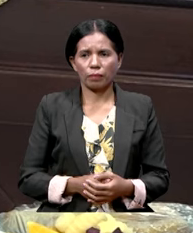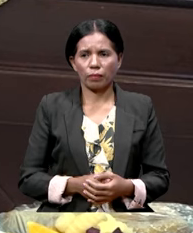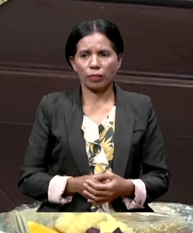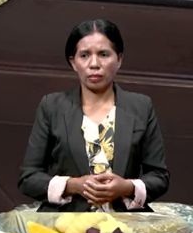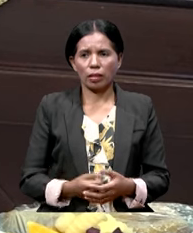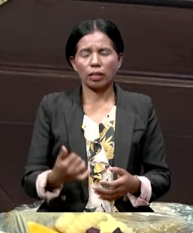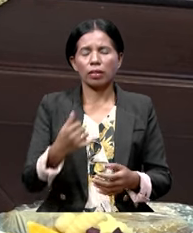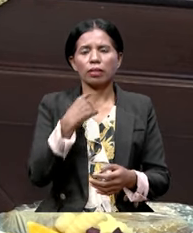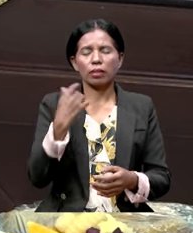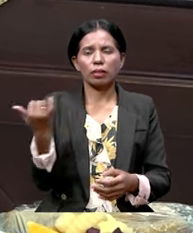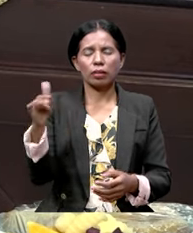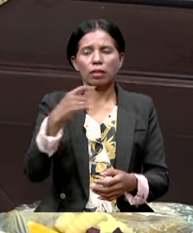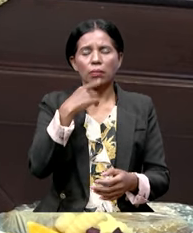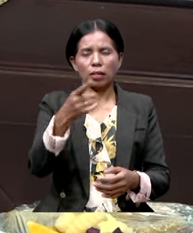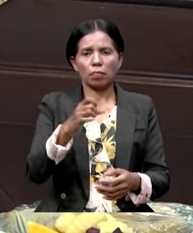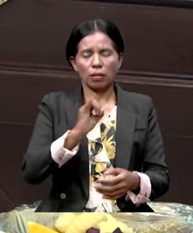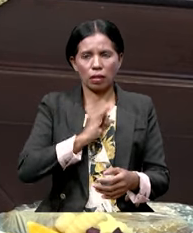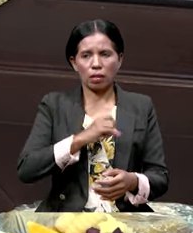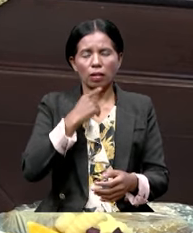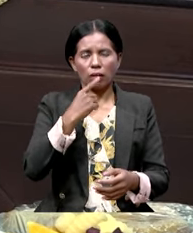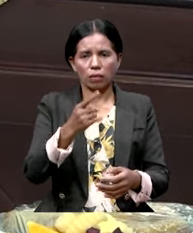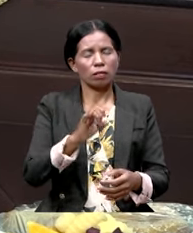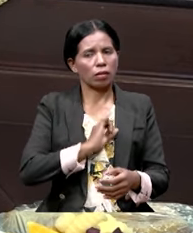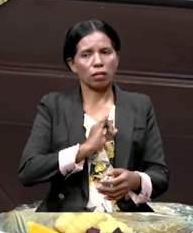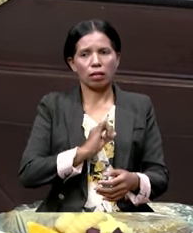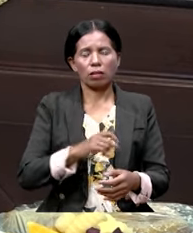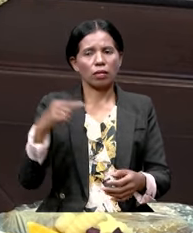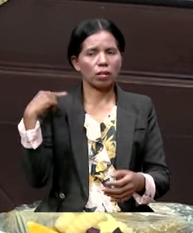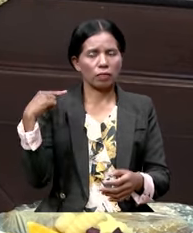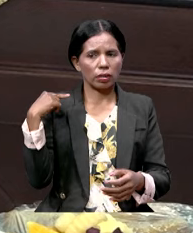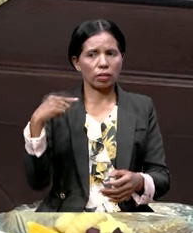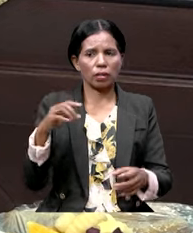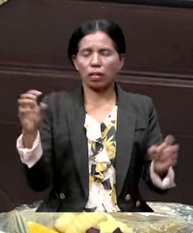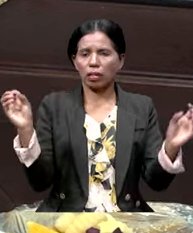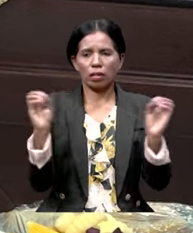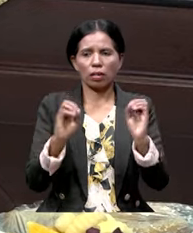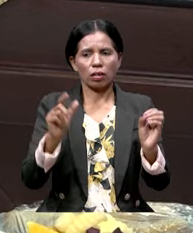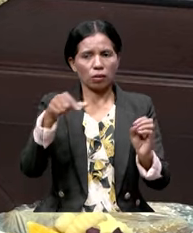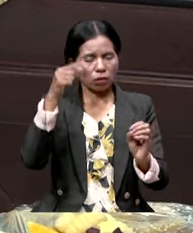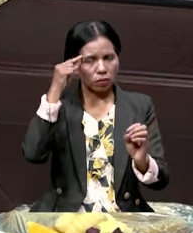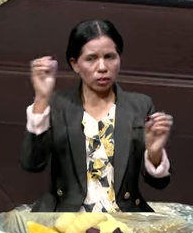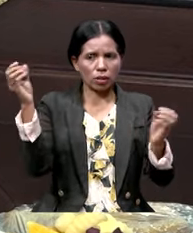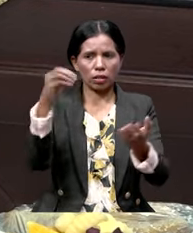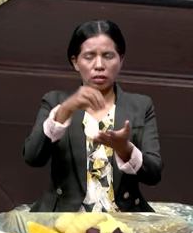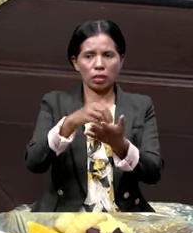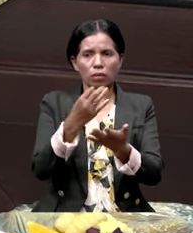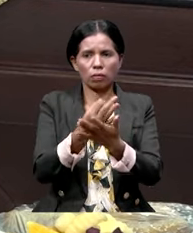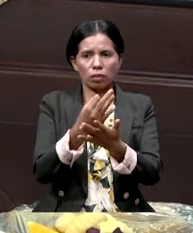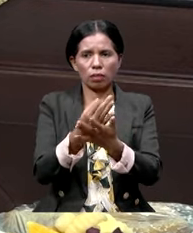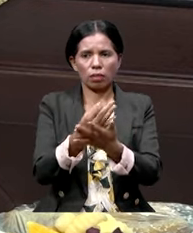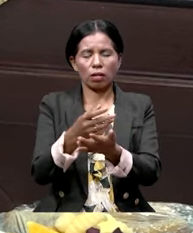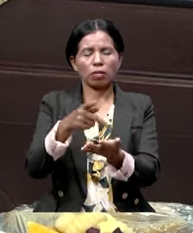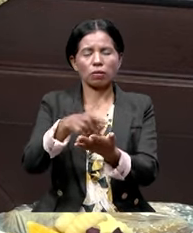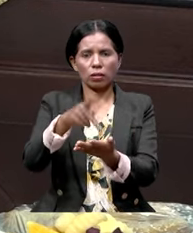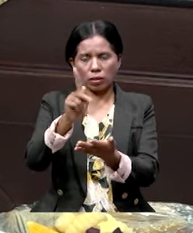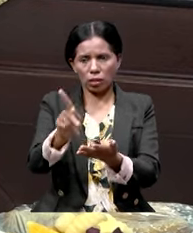Será que até hoje é mais? Está está halnya gabinete nes governo da tal Osan para hawa tu hala tu diminuir